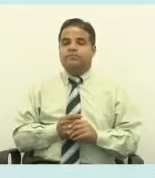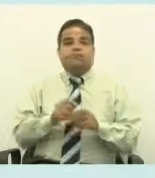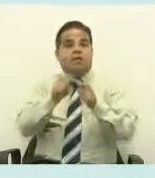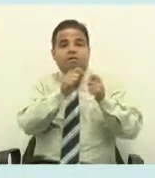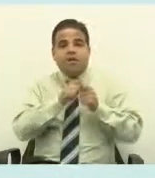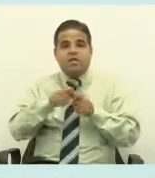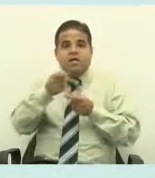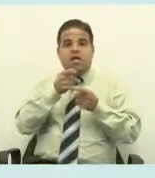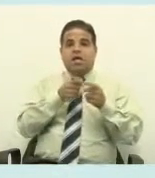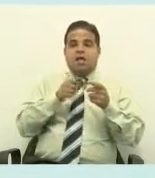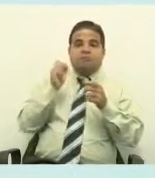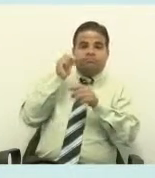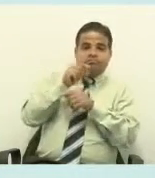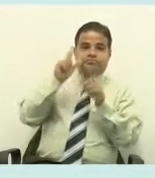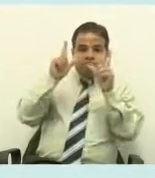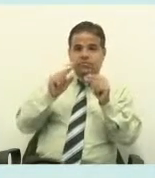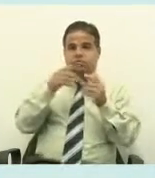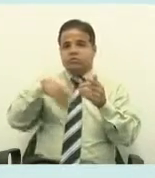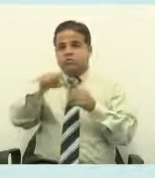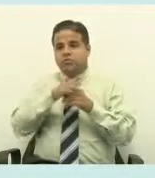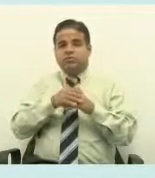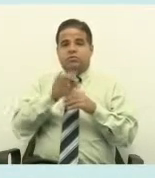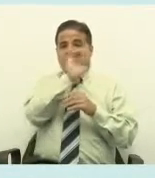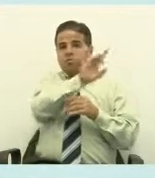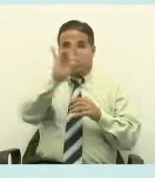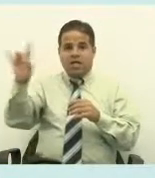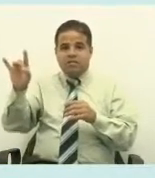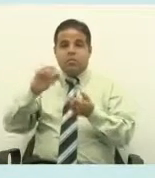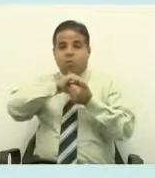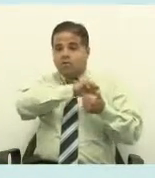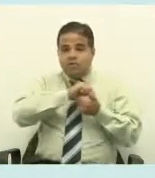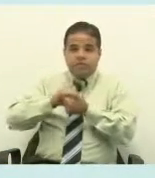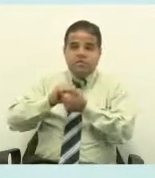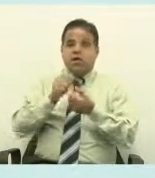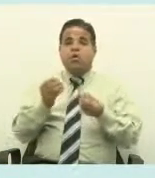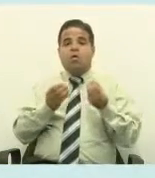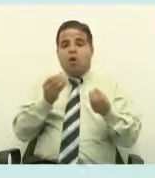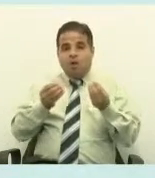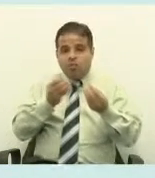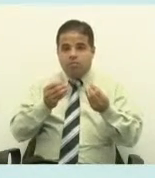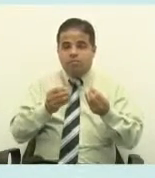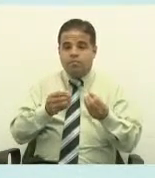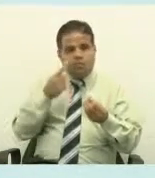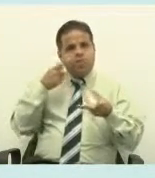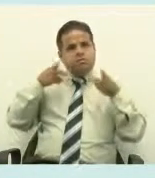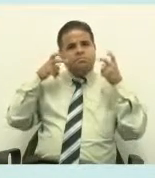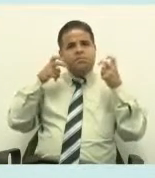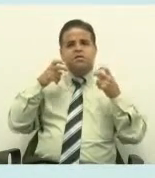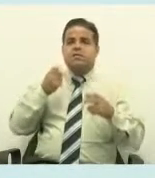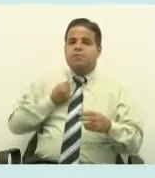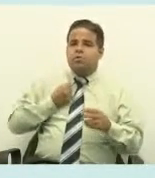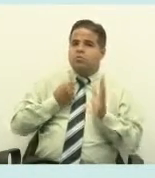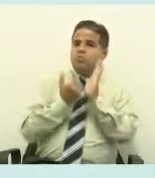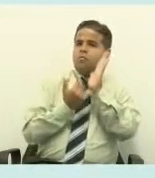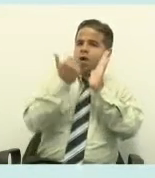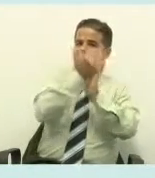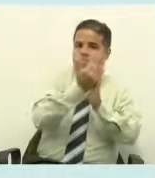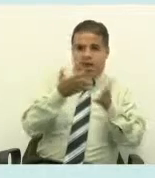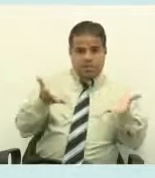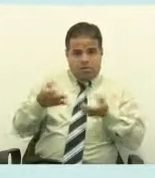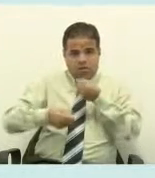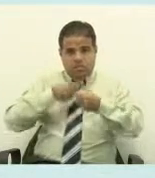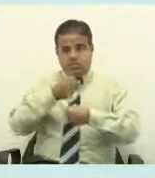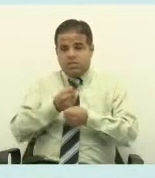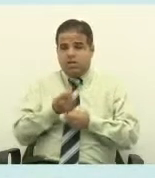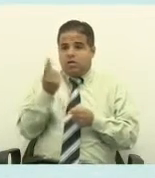fazer essa diminuição por cabeça, né, por qualificação? Porque a gente nota que tem um número a mais esse ano por